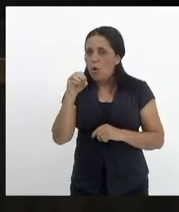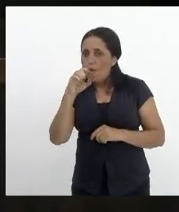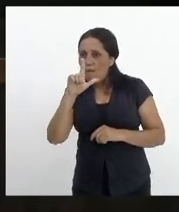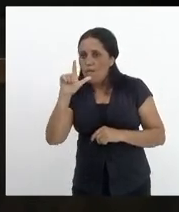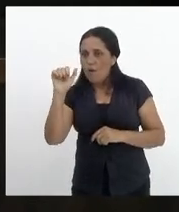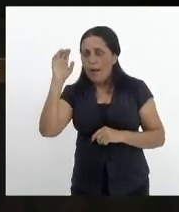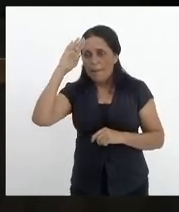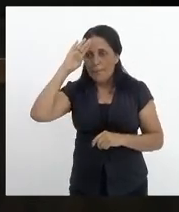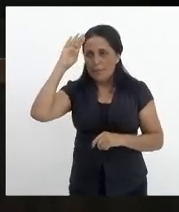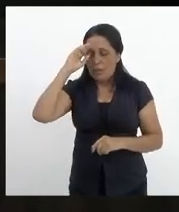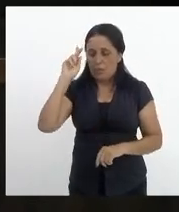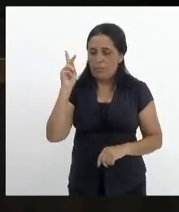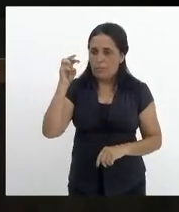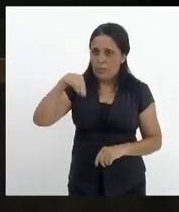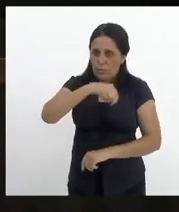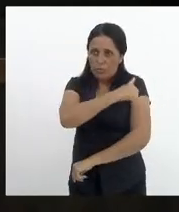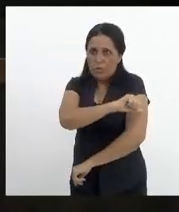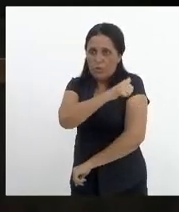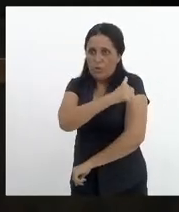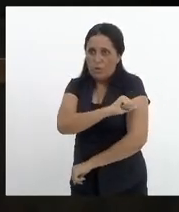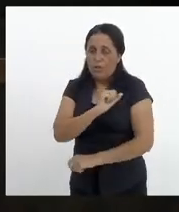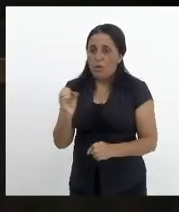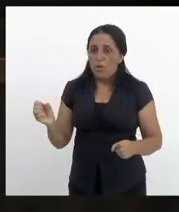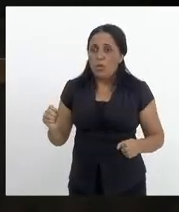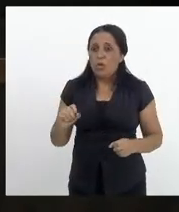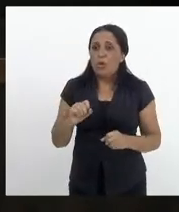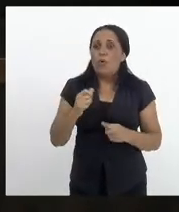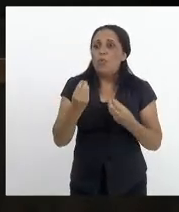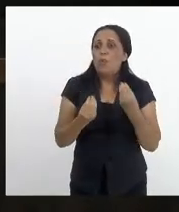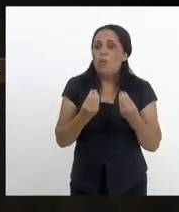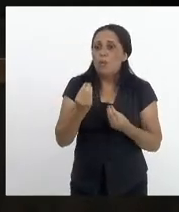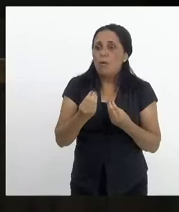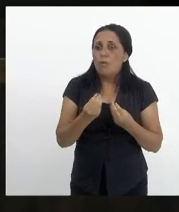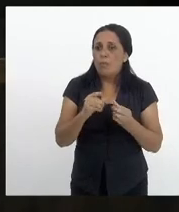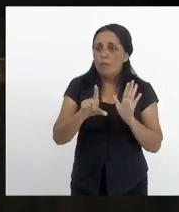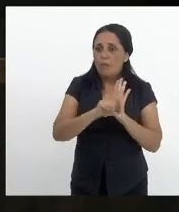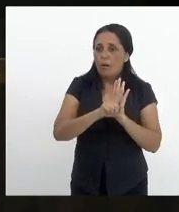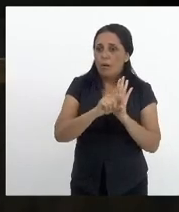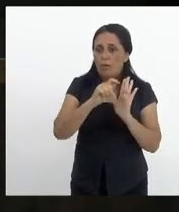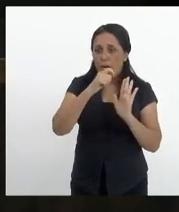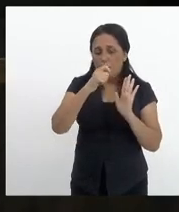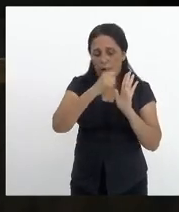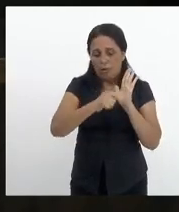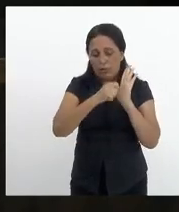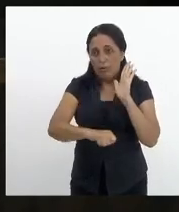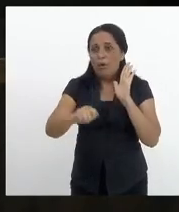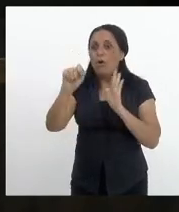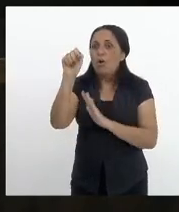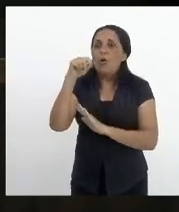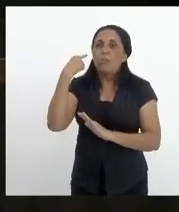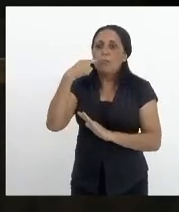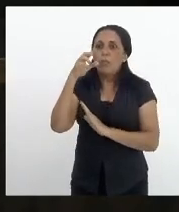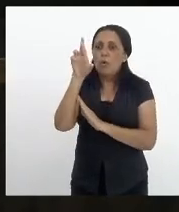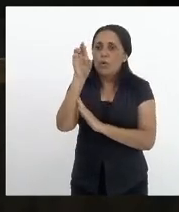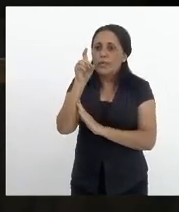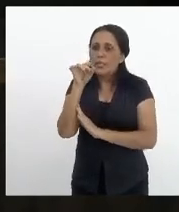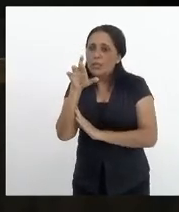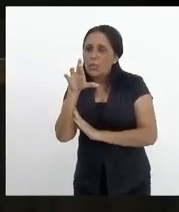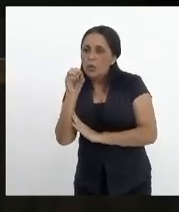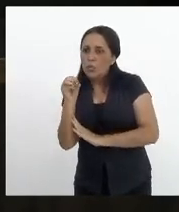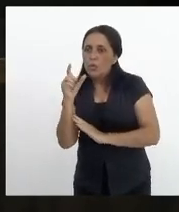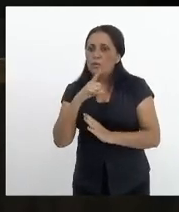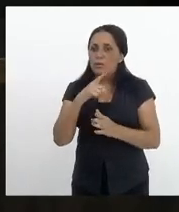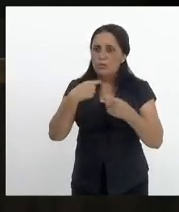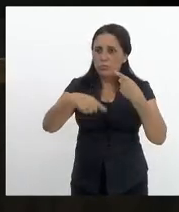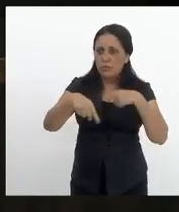Rio de Janeiro. Parecido da Comissão de Normas Internas e Proposições Externas, favorável. Relator, deputado Rodrigo Amorim. Em discussão, não havendo que queira discutir, encerrada